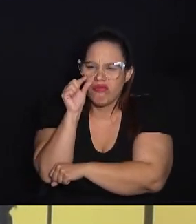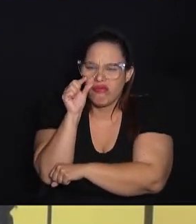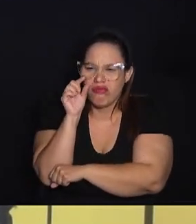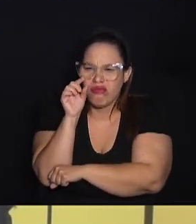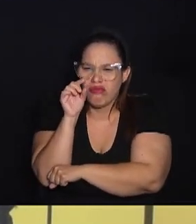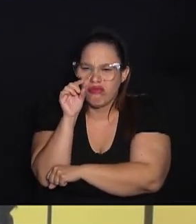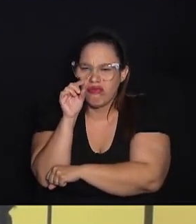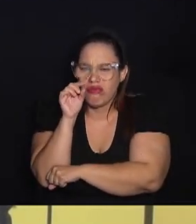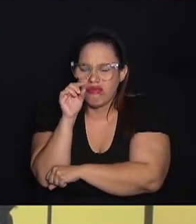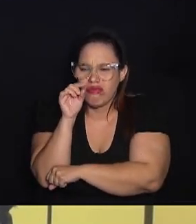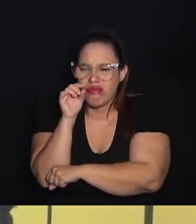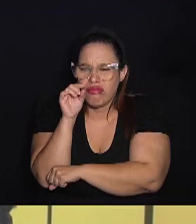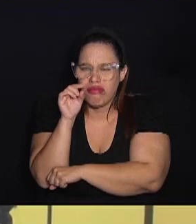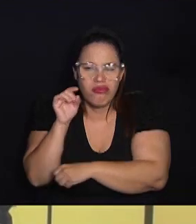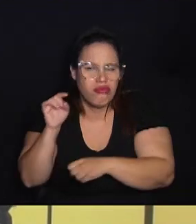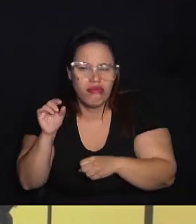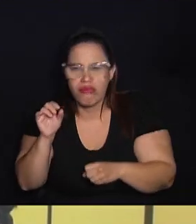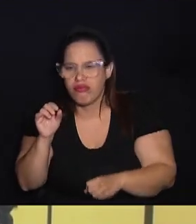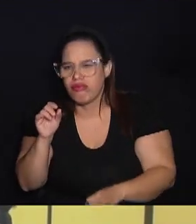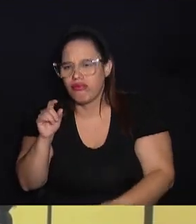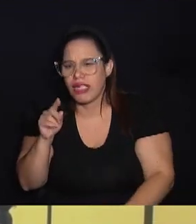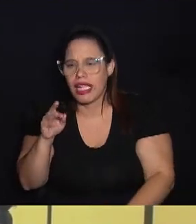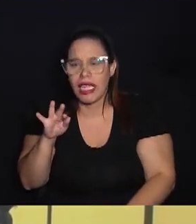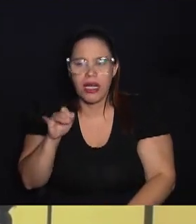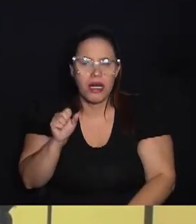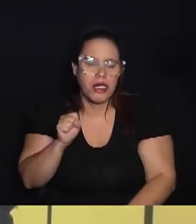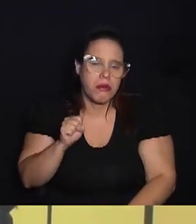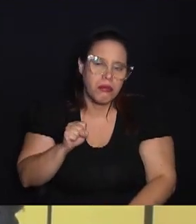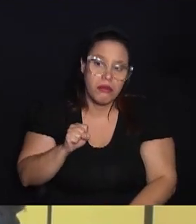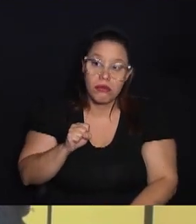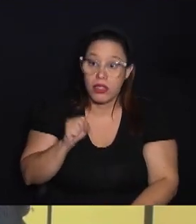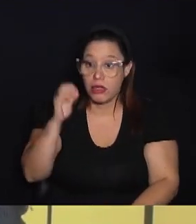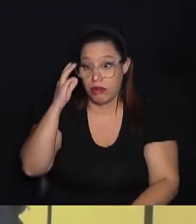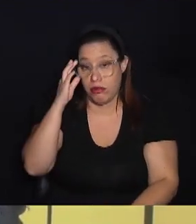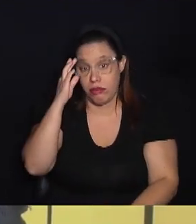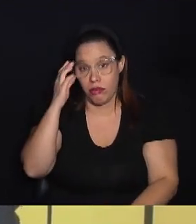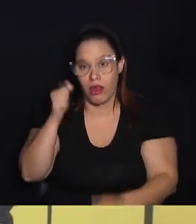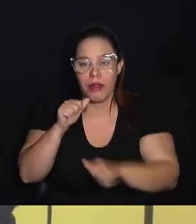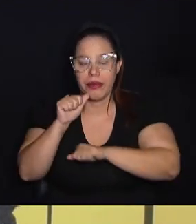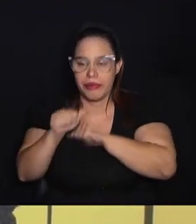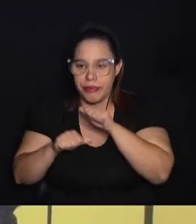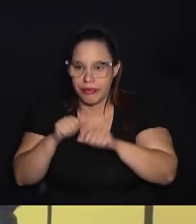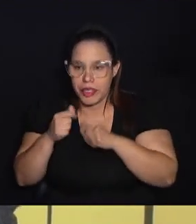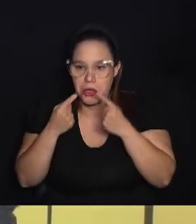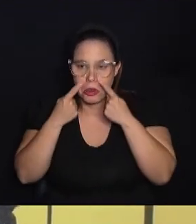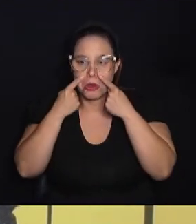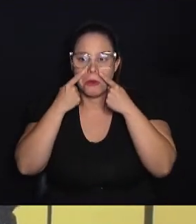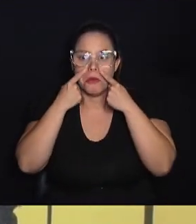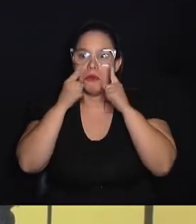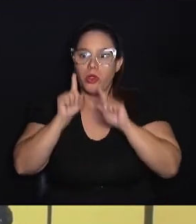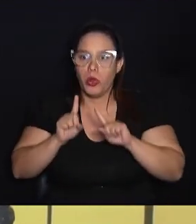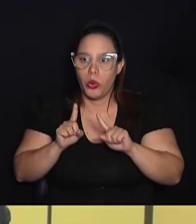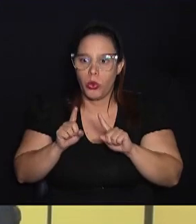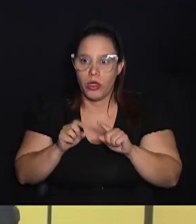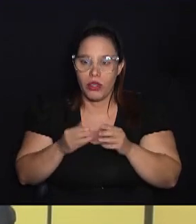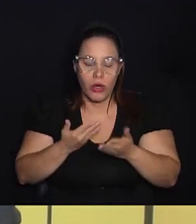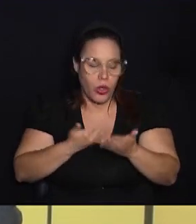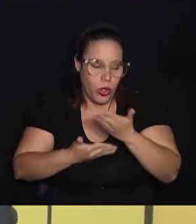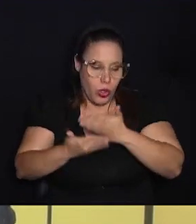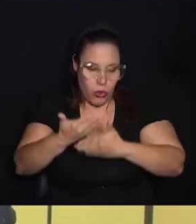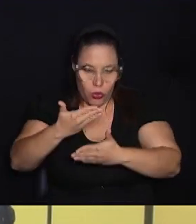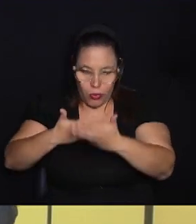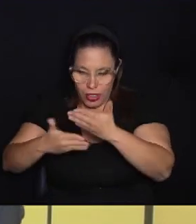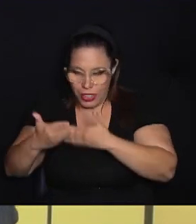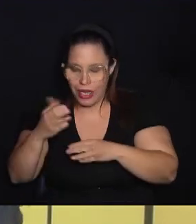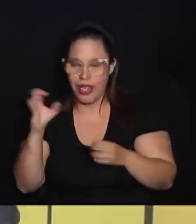né modificar o o padrão respiratório você já vê uma uma mudança grande e poder compartilhar isso é muito